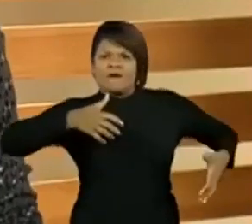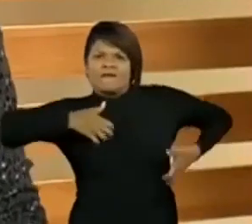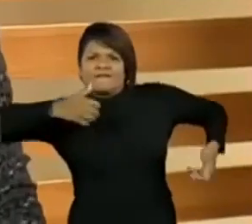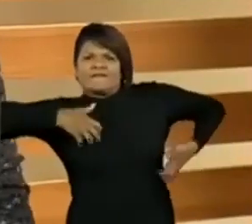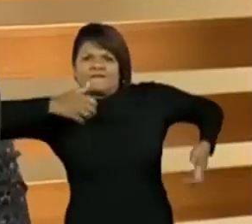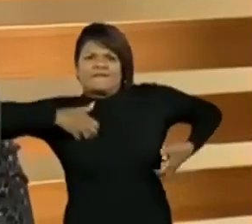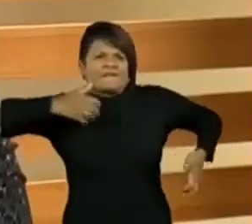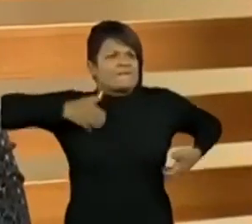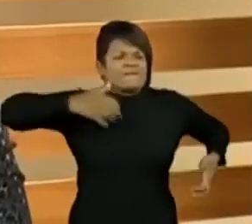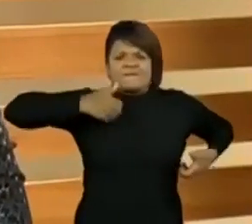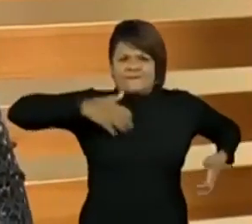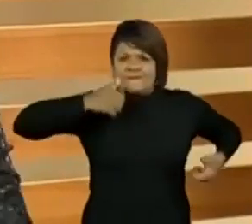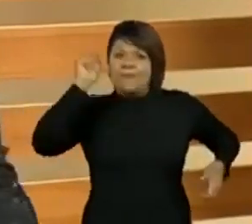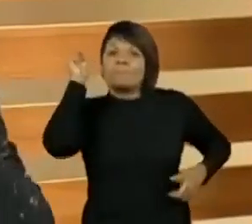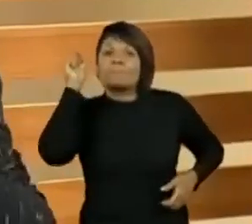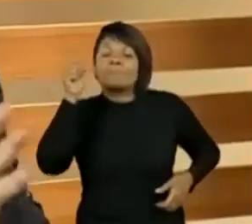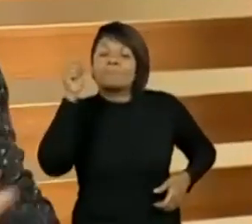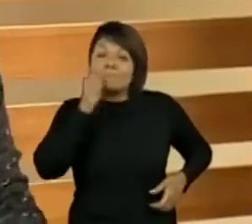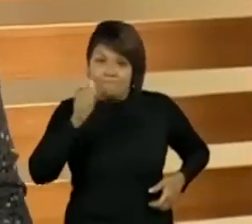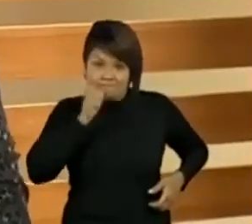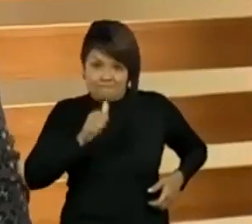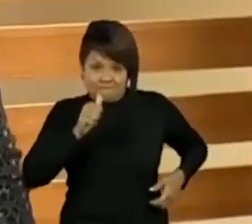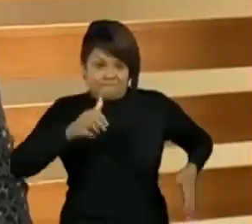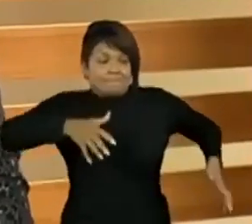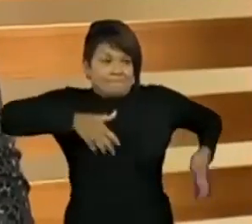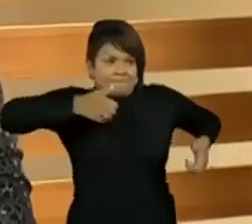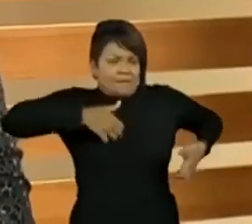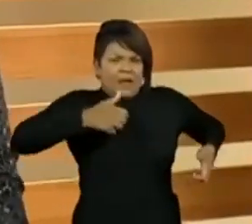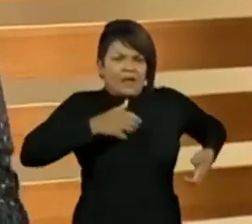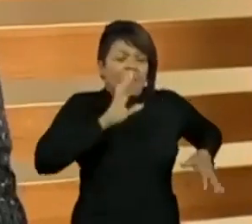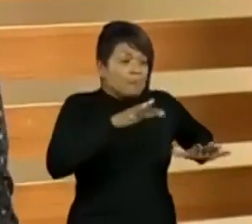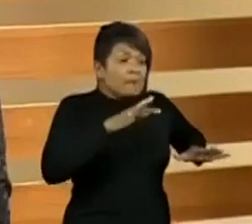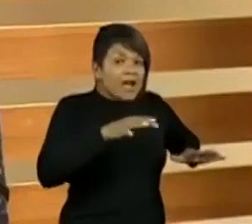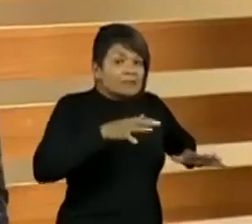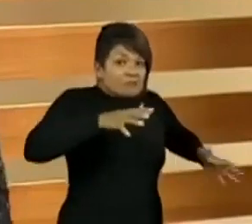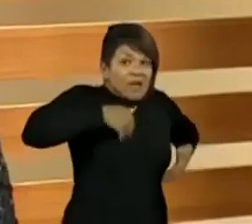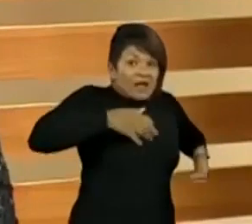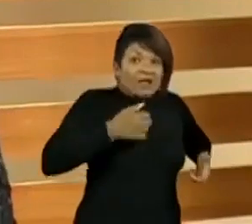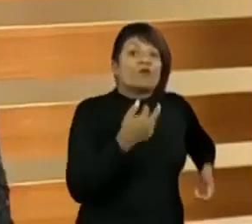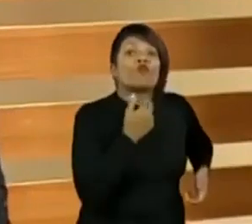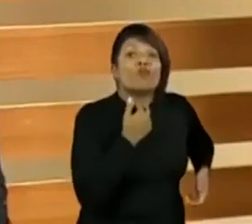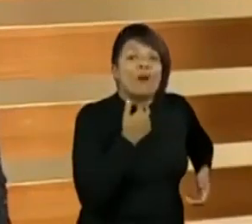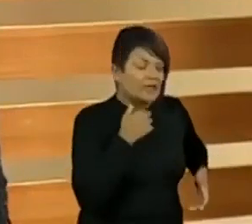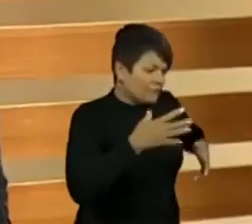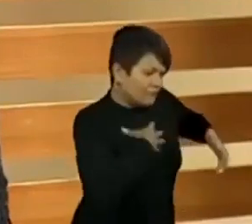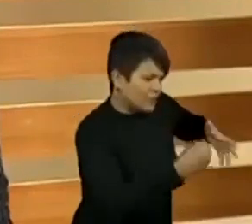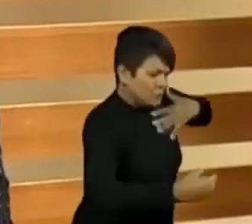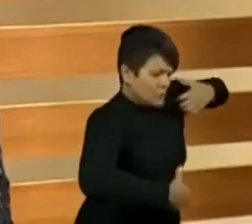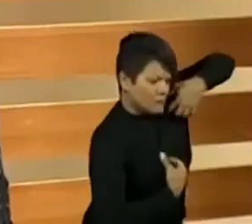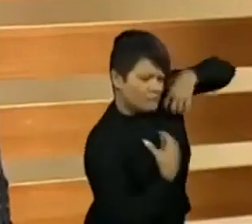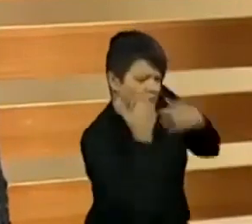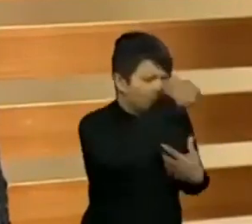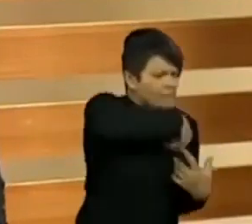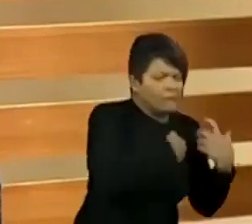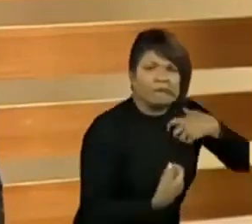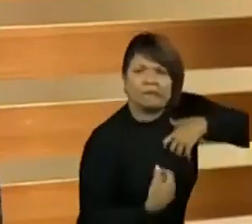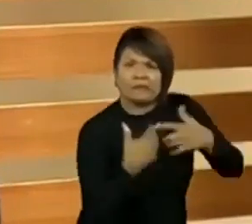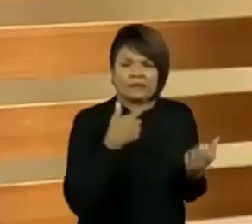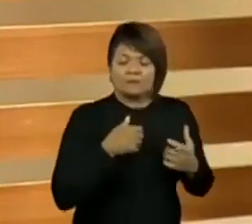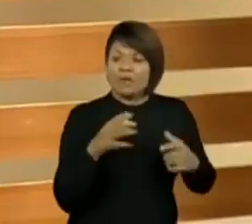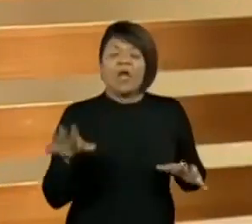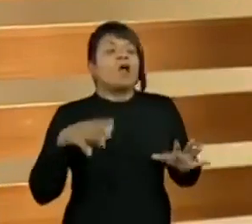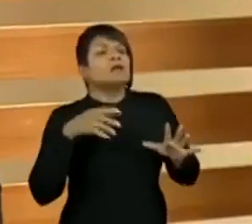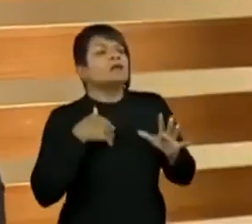estava apressada com seus filhotes, não queria também parar para ouvi-la, mas a Nendaba foi muito educada e perguntou: